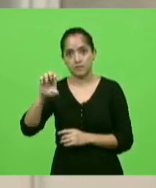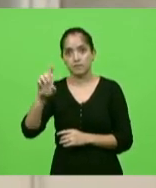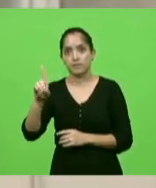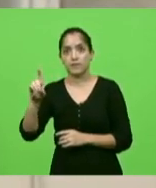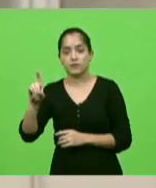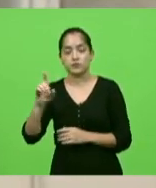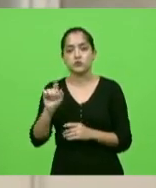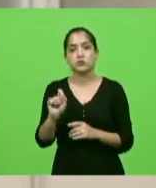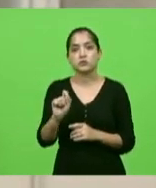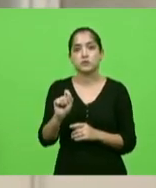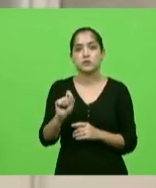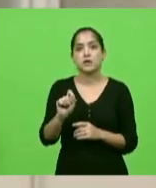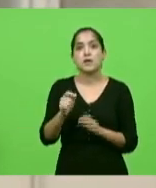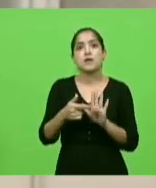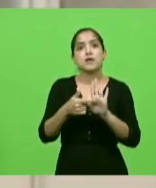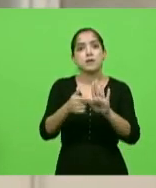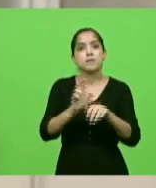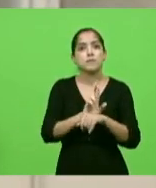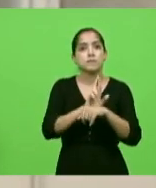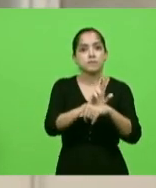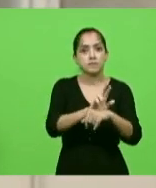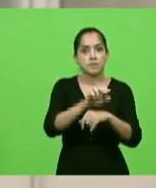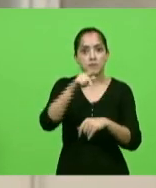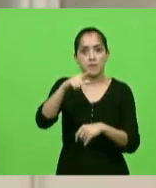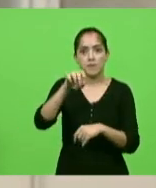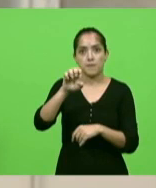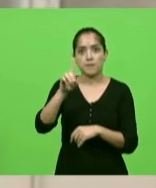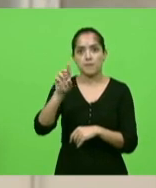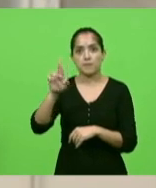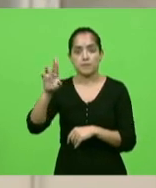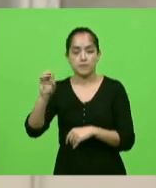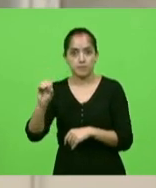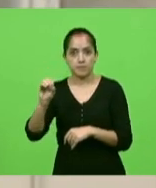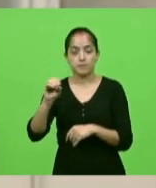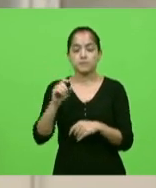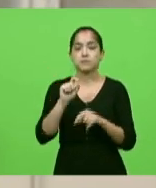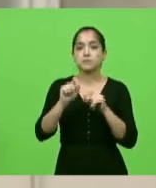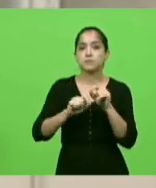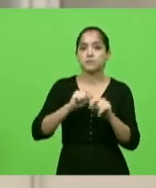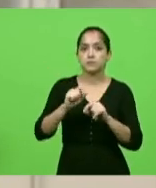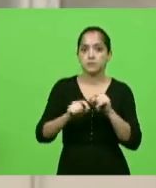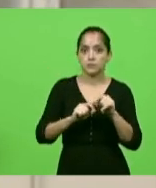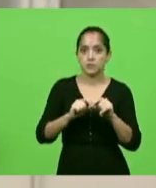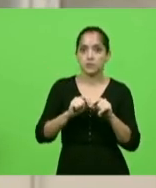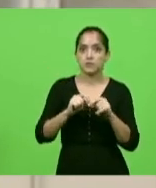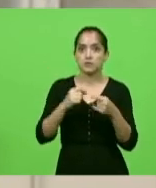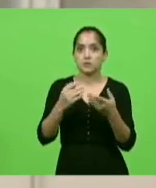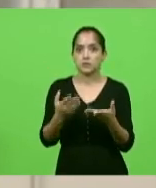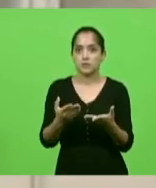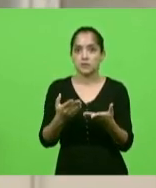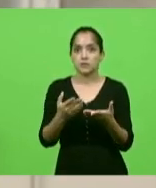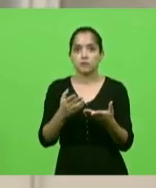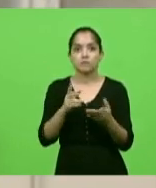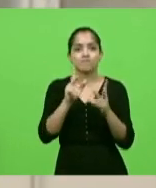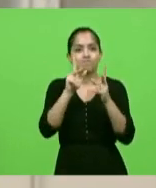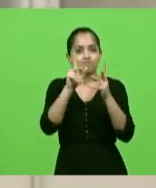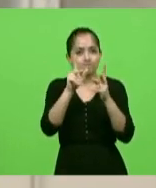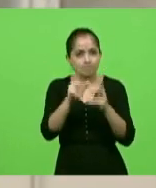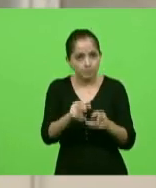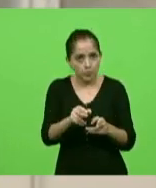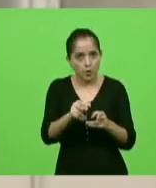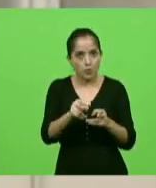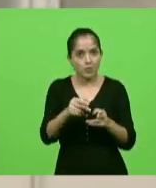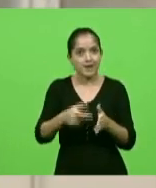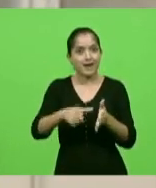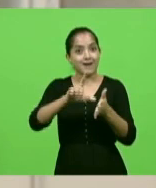Eireli representar o Pedro Nascimento Araújo absolutamente Idêntica